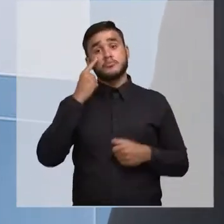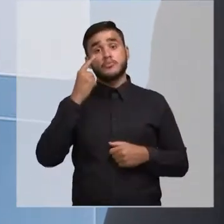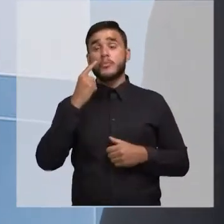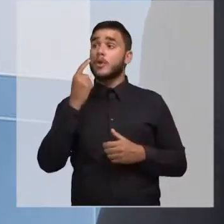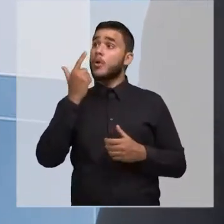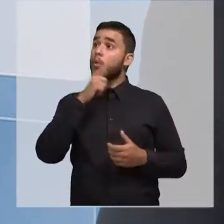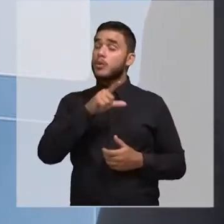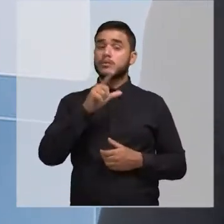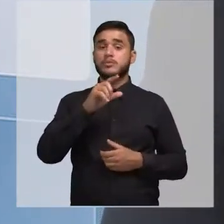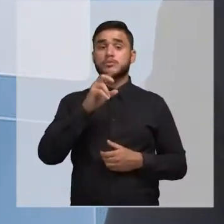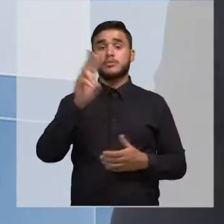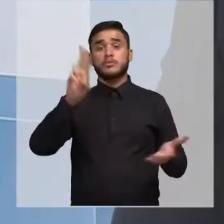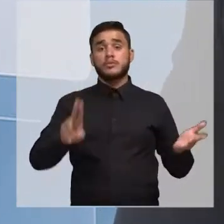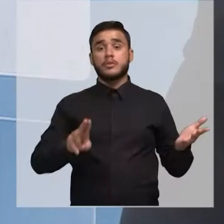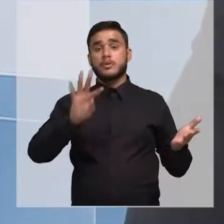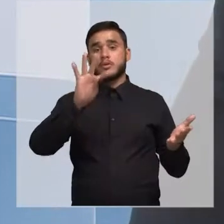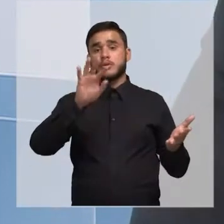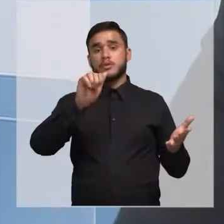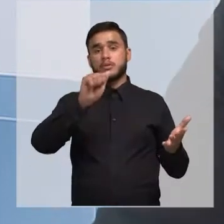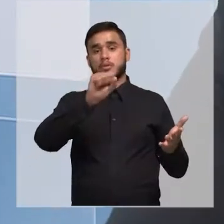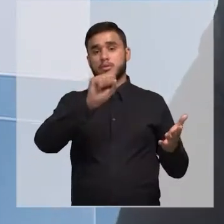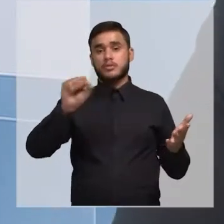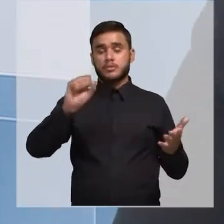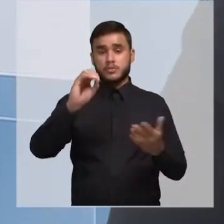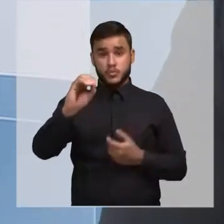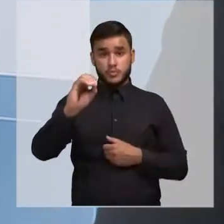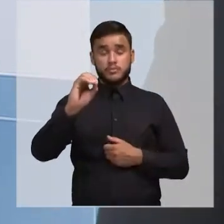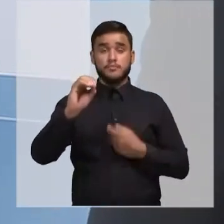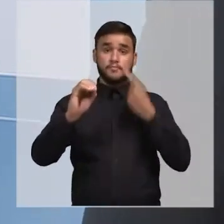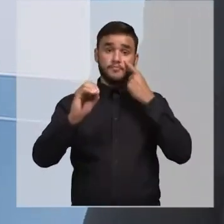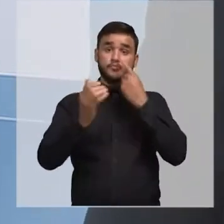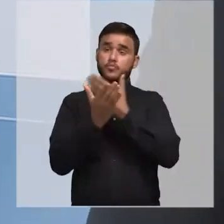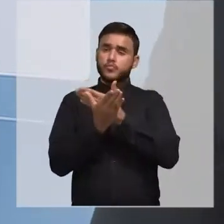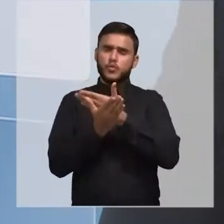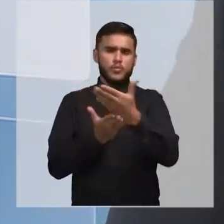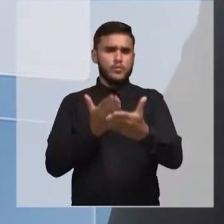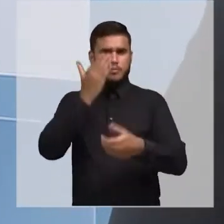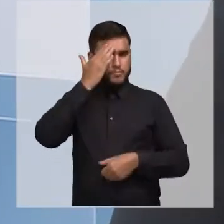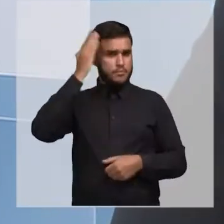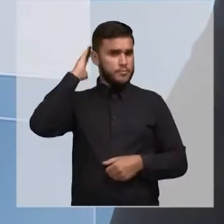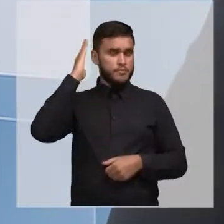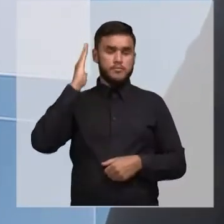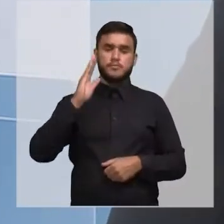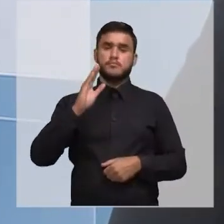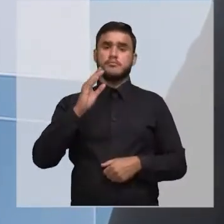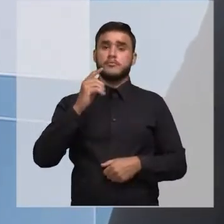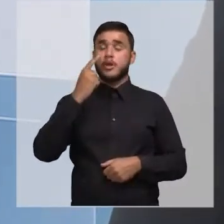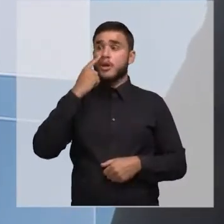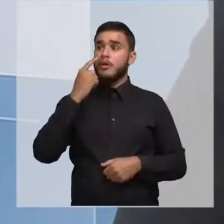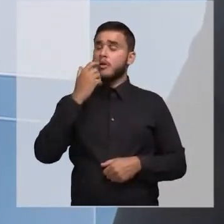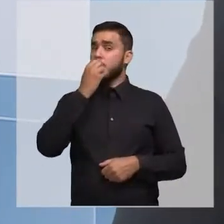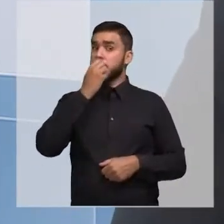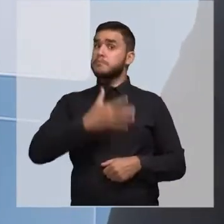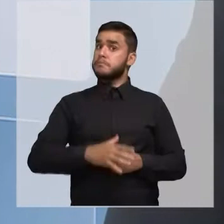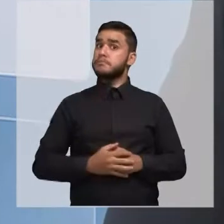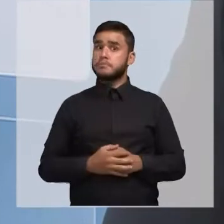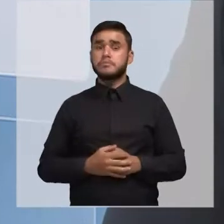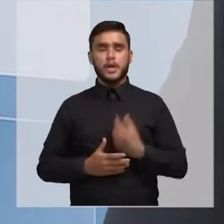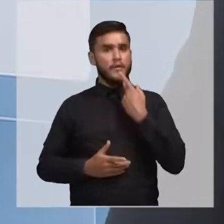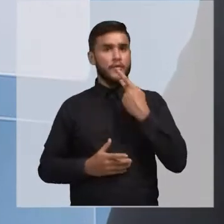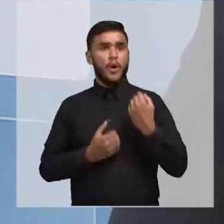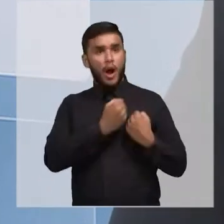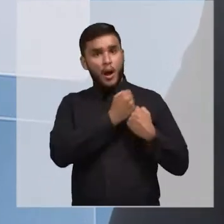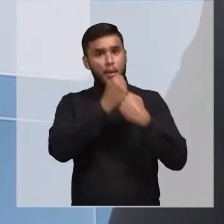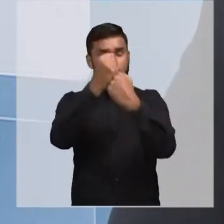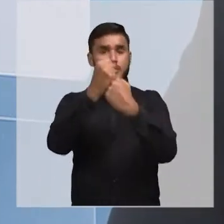momento era o Tasso, que o Tasso era a figura fortíssima no início do governo Temer. Talvez fosse a criatura mais forte, é tanto que ele